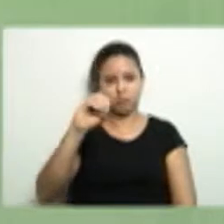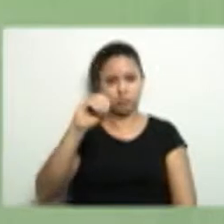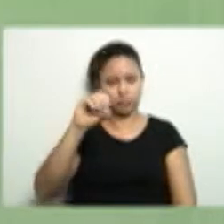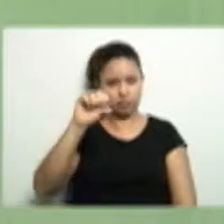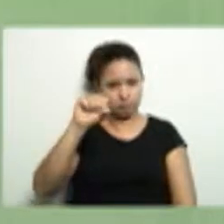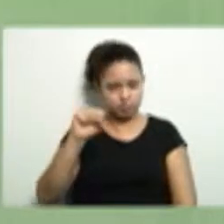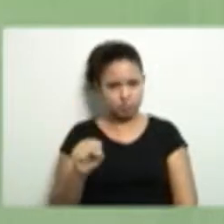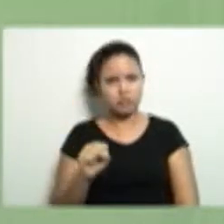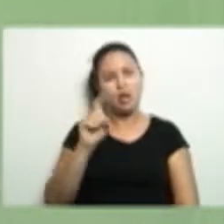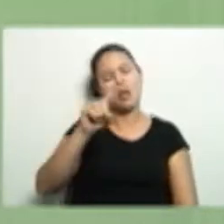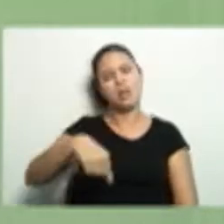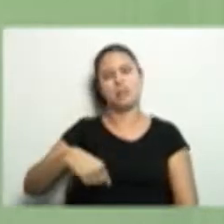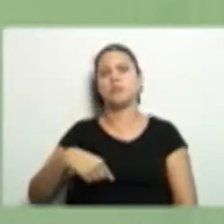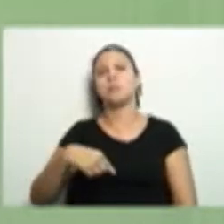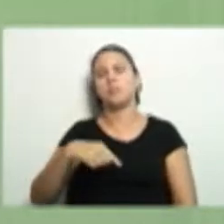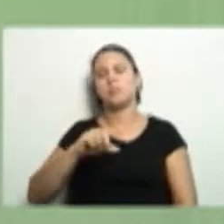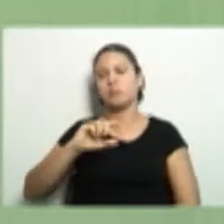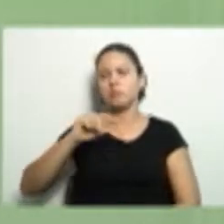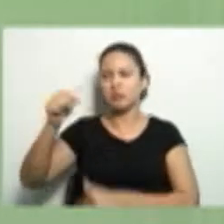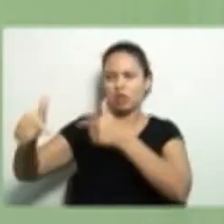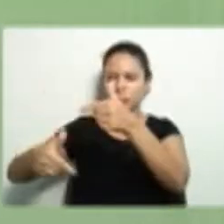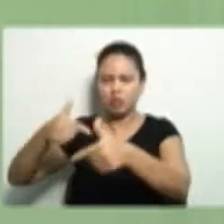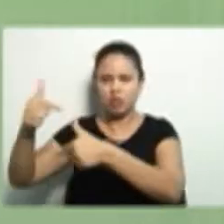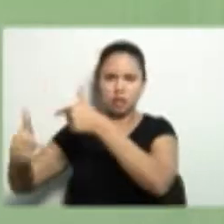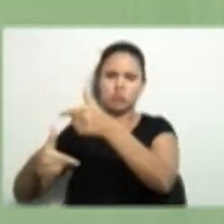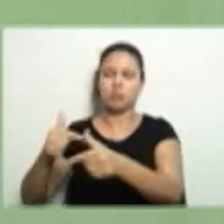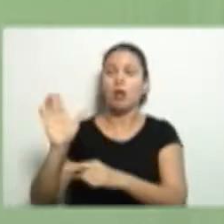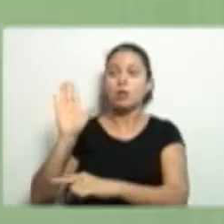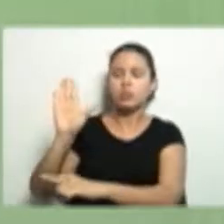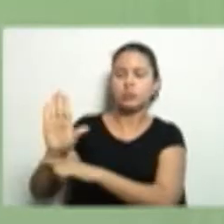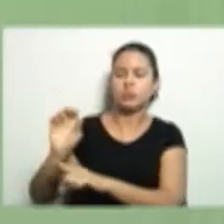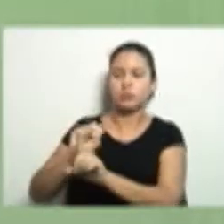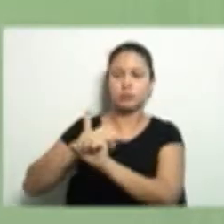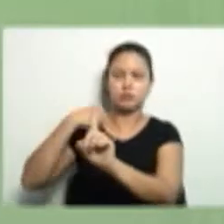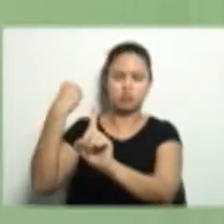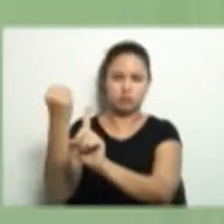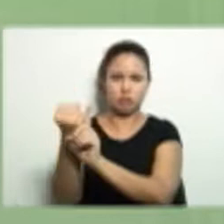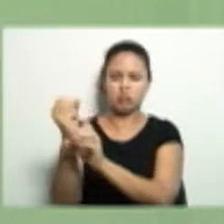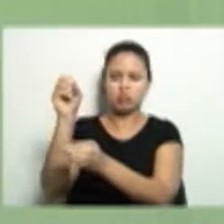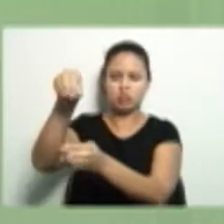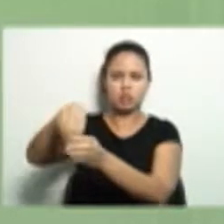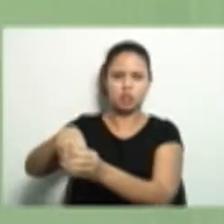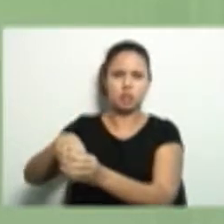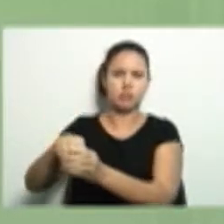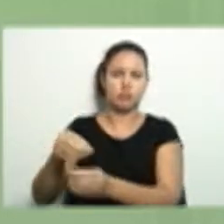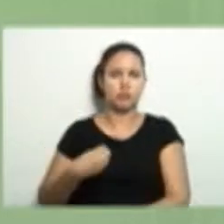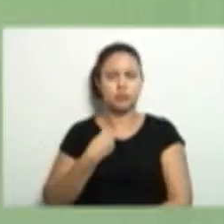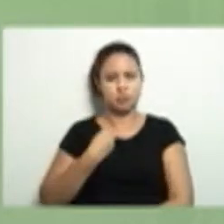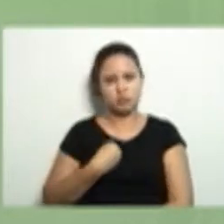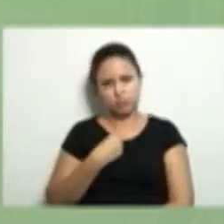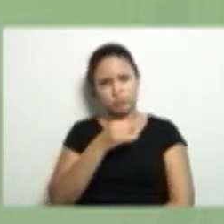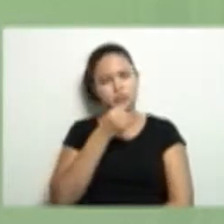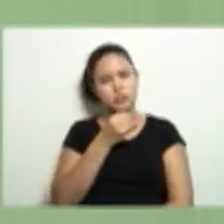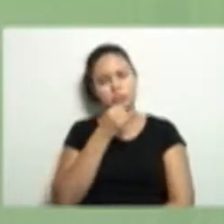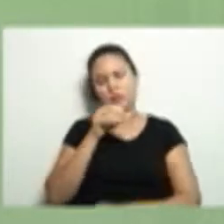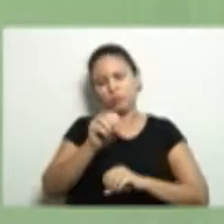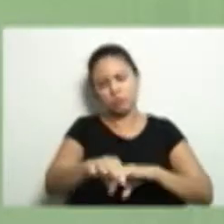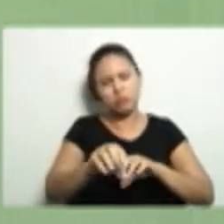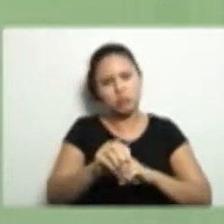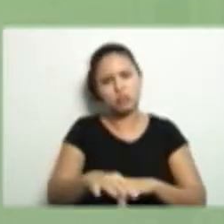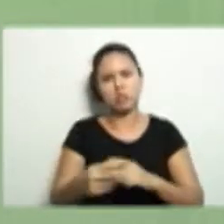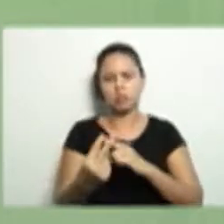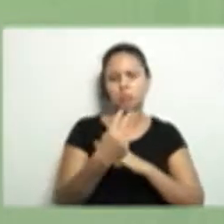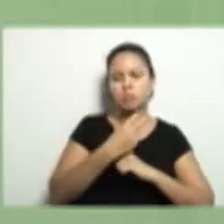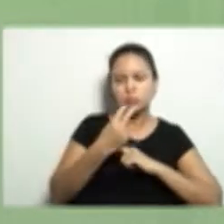bem ou facilitam a vida em sociedade. Por exemplo, o transporte, a educação, a